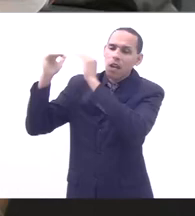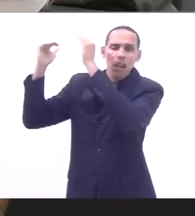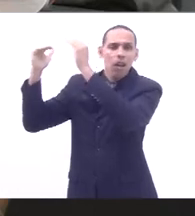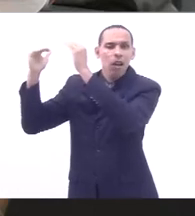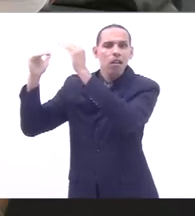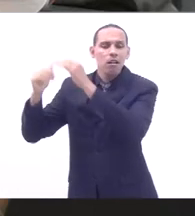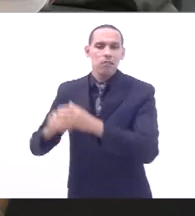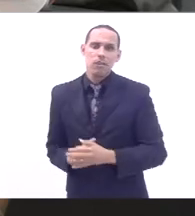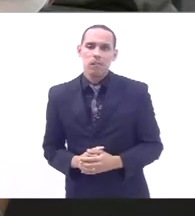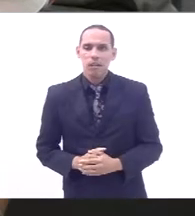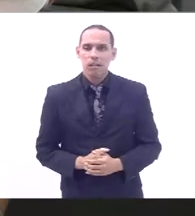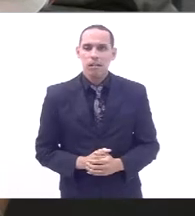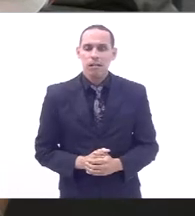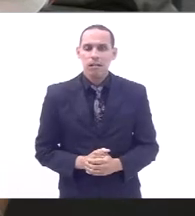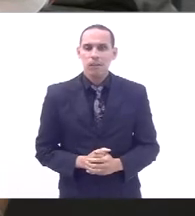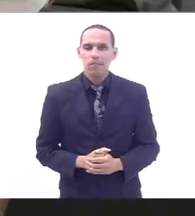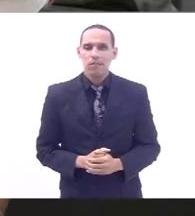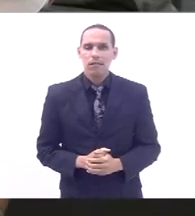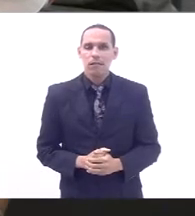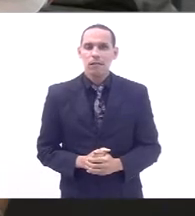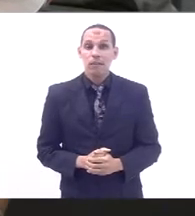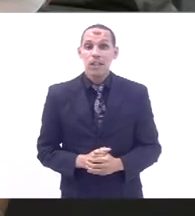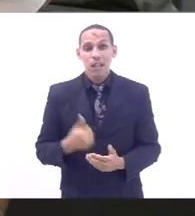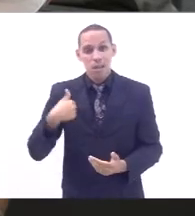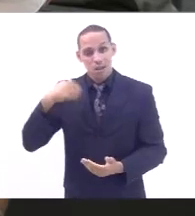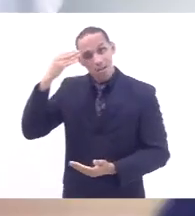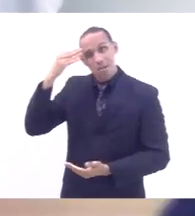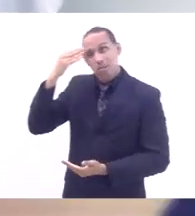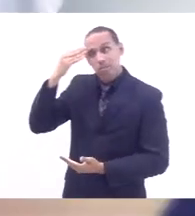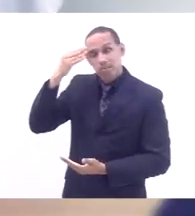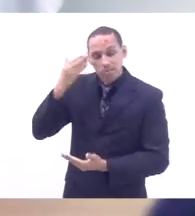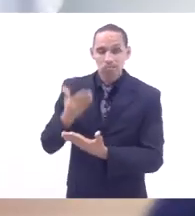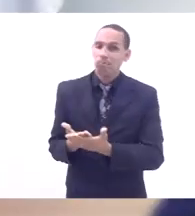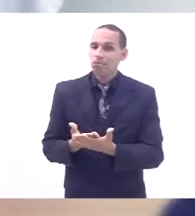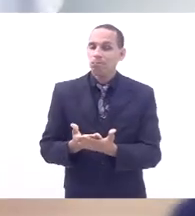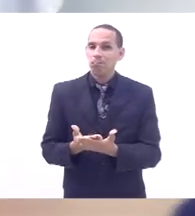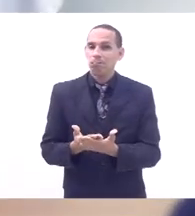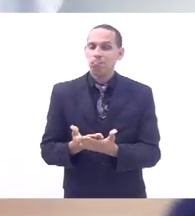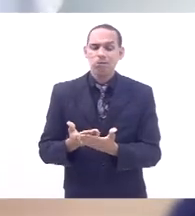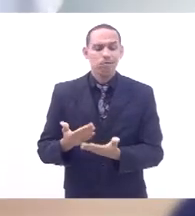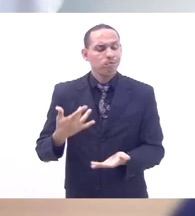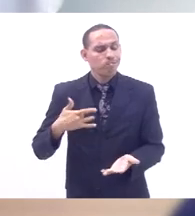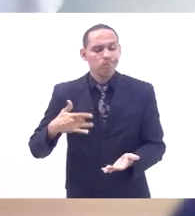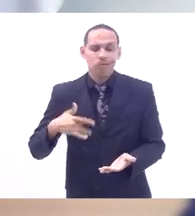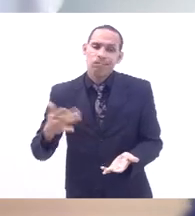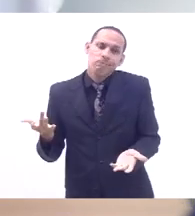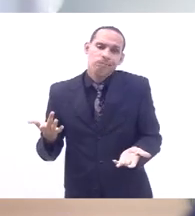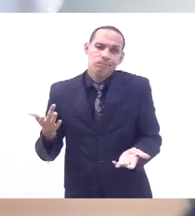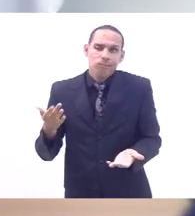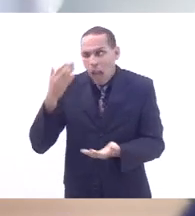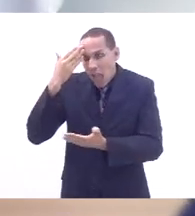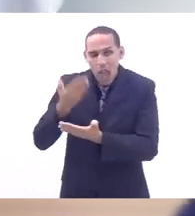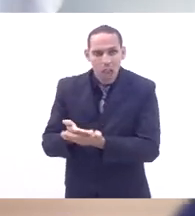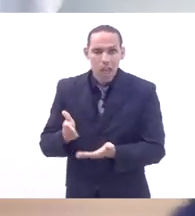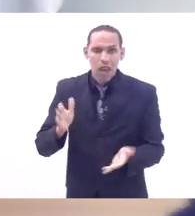por cima. E eu acredito muito. E eu só tenho pena de quem não